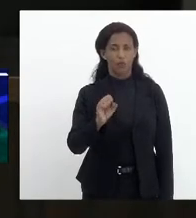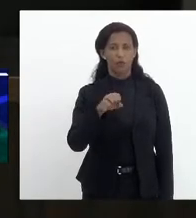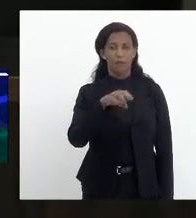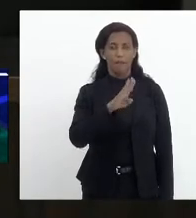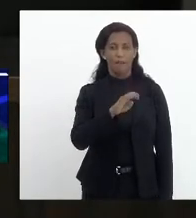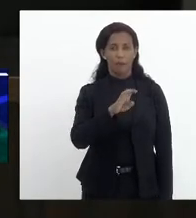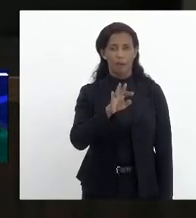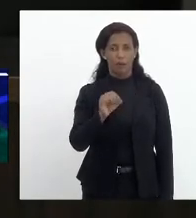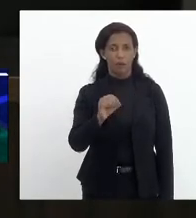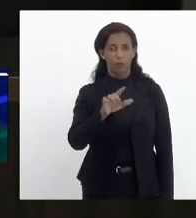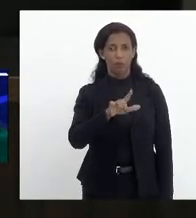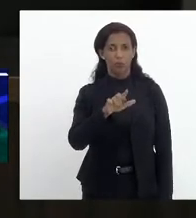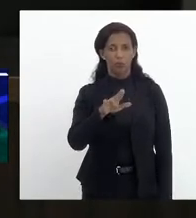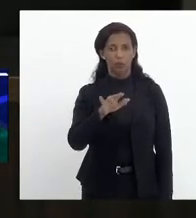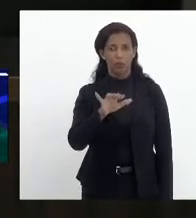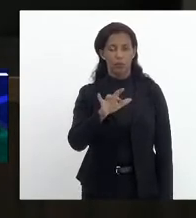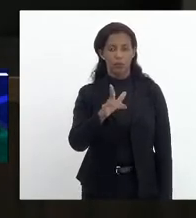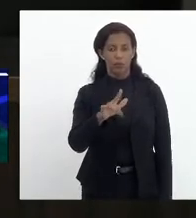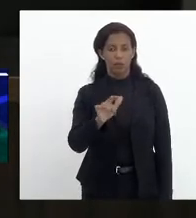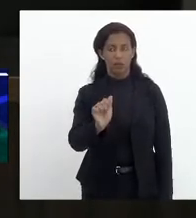Lucinha.